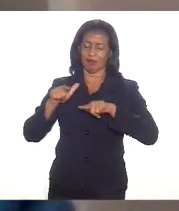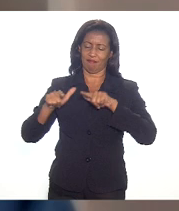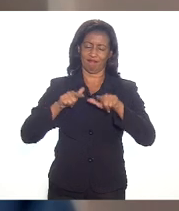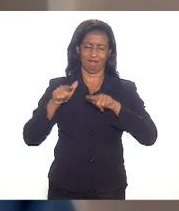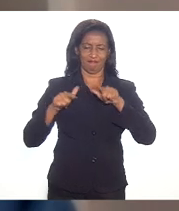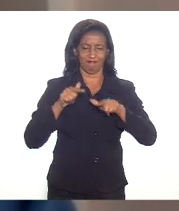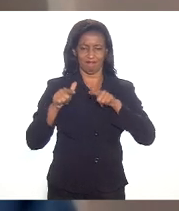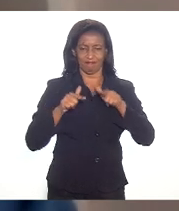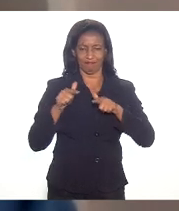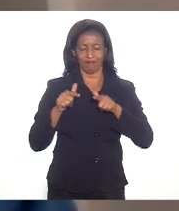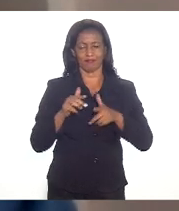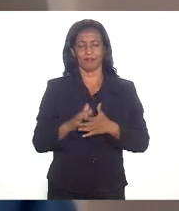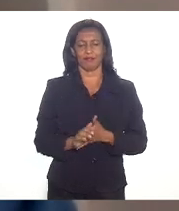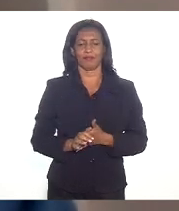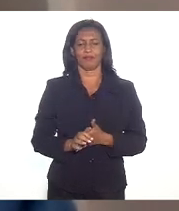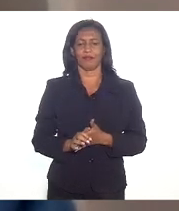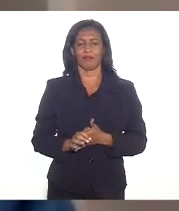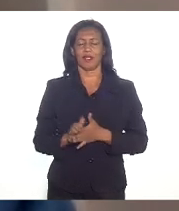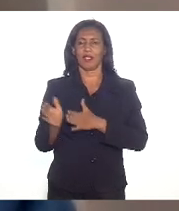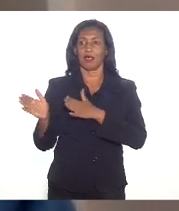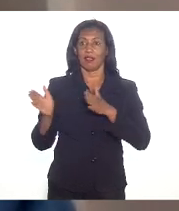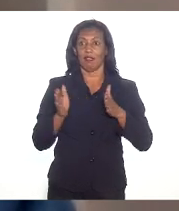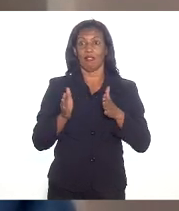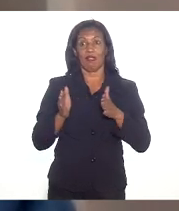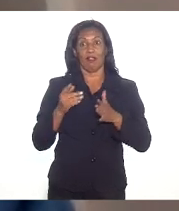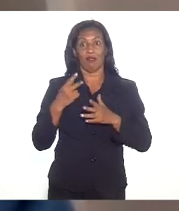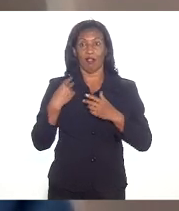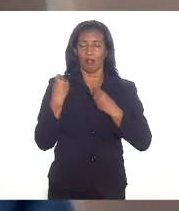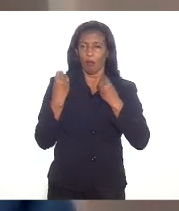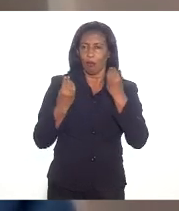a correção do nosso ponto de vista de